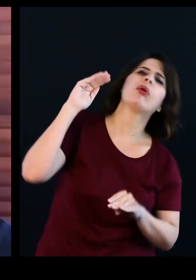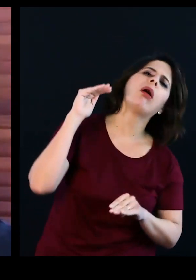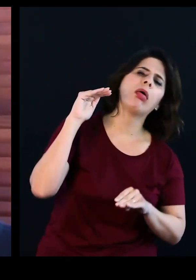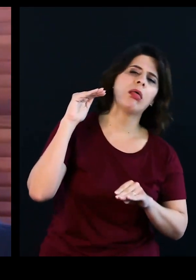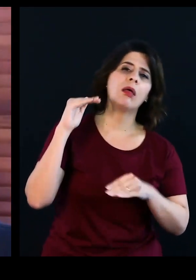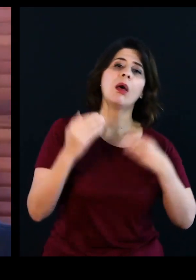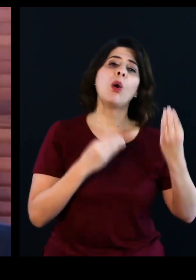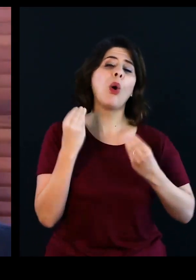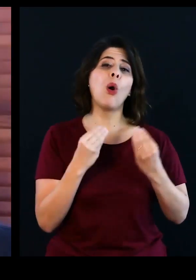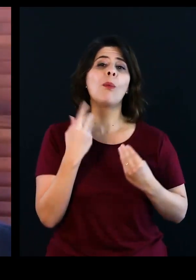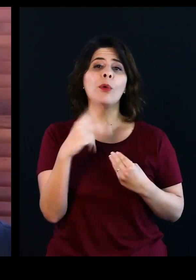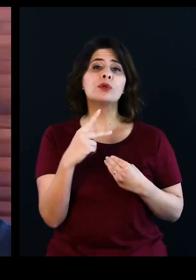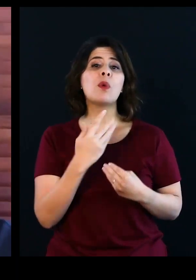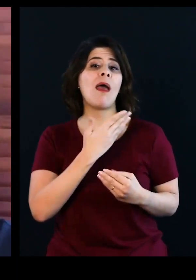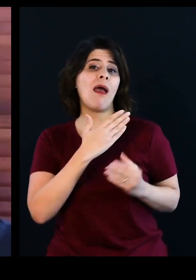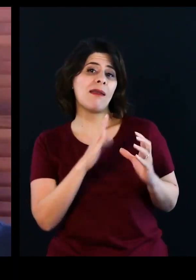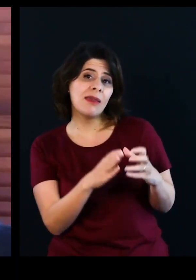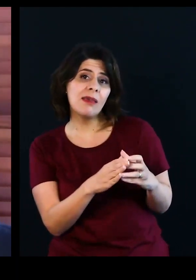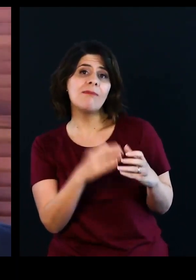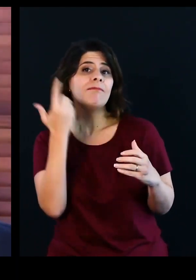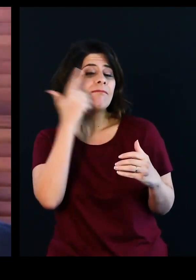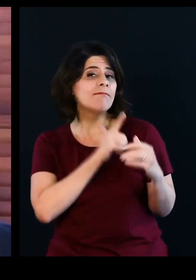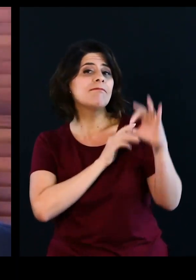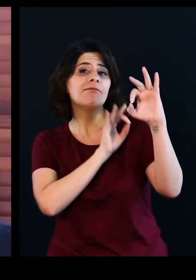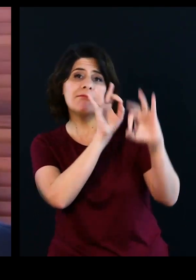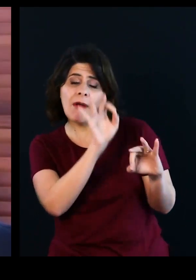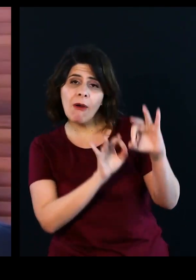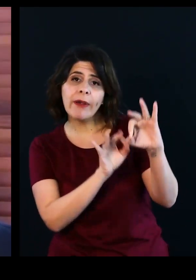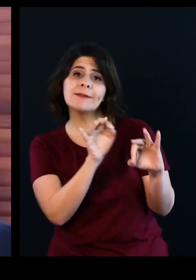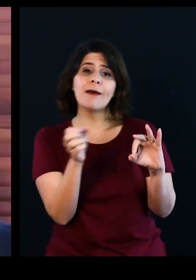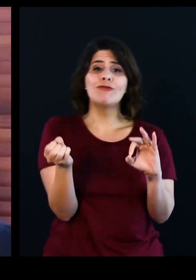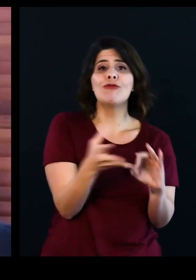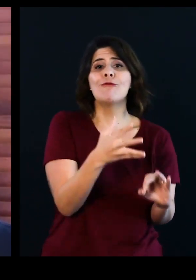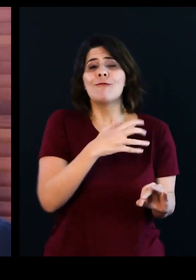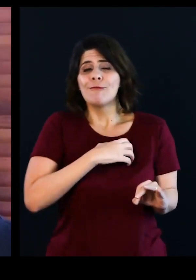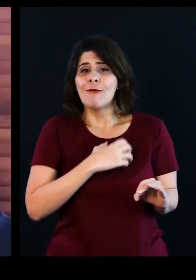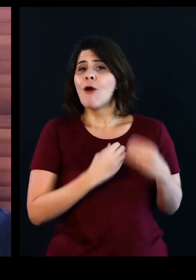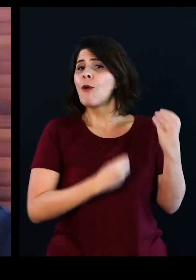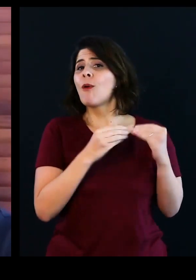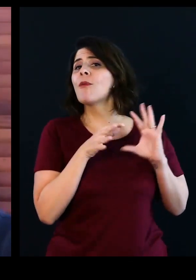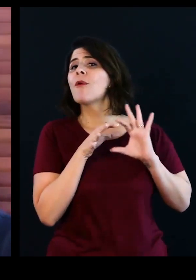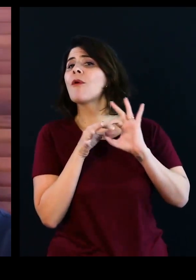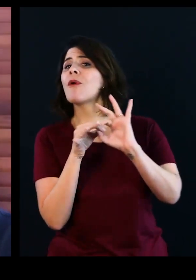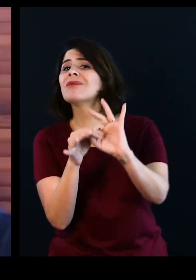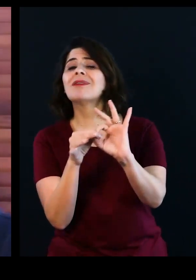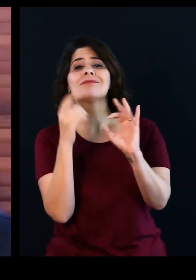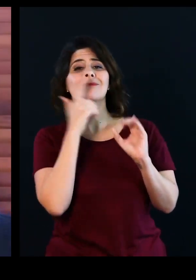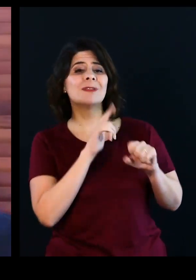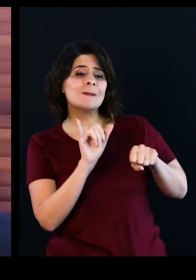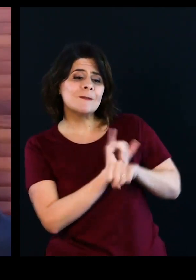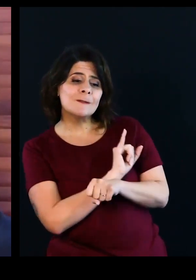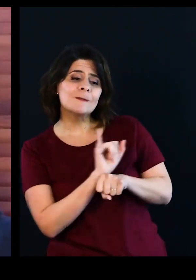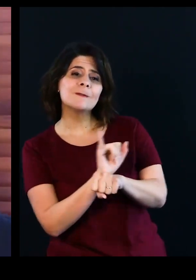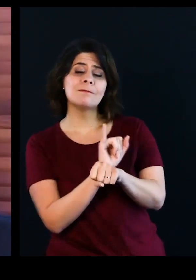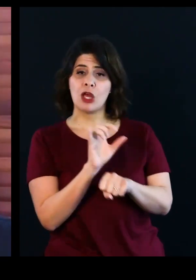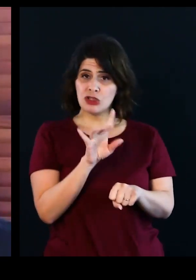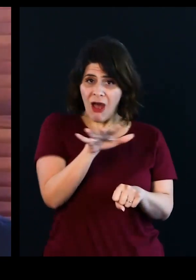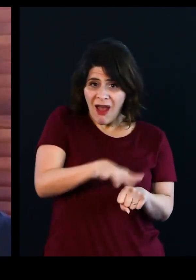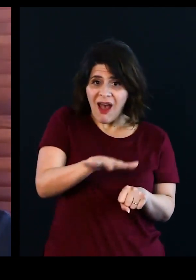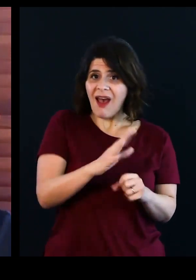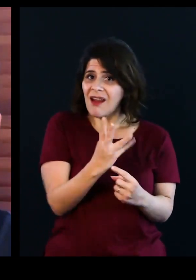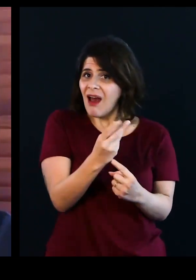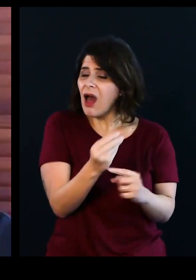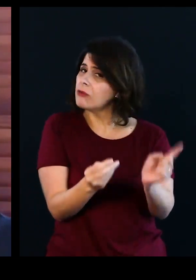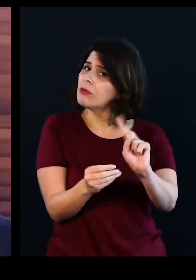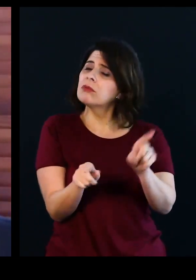se reorganizar e o que tem feito dentro desse contexto, não só no campo cultural artístico, mas também isso